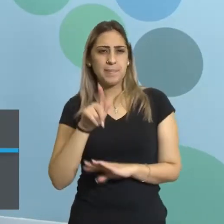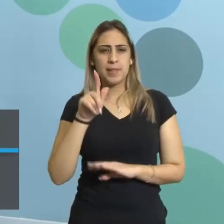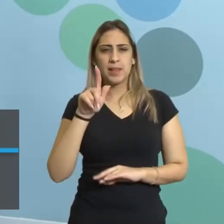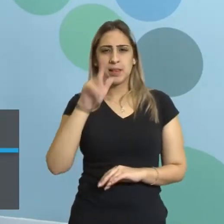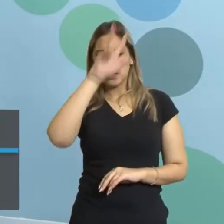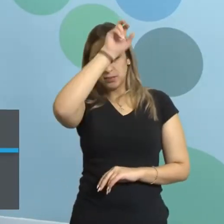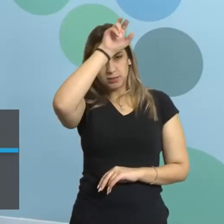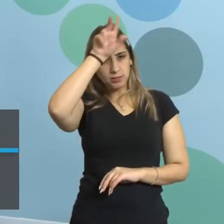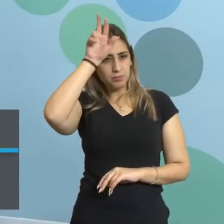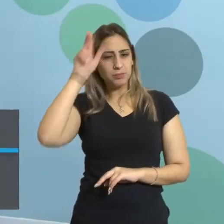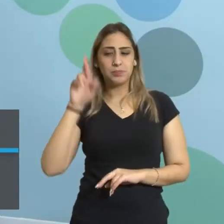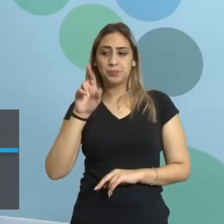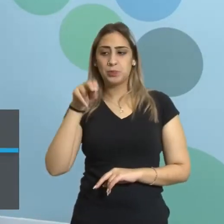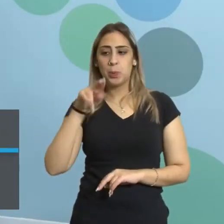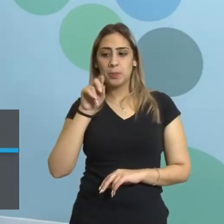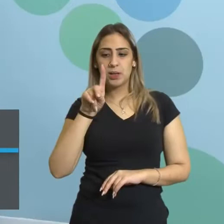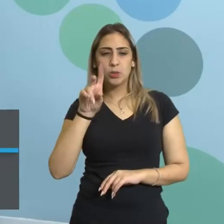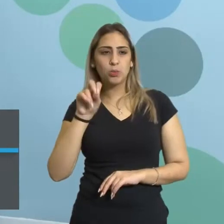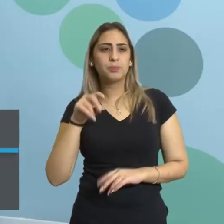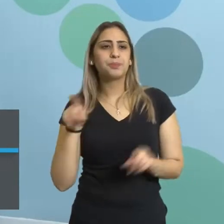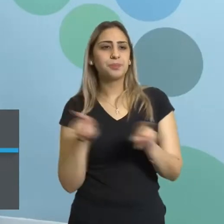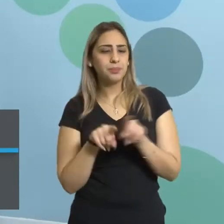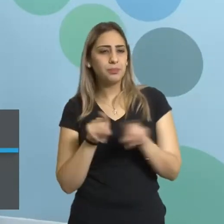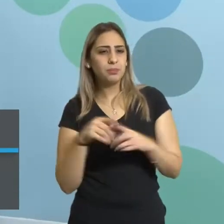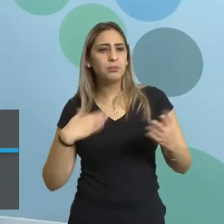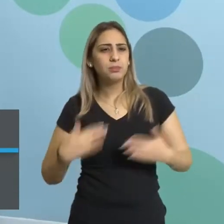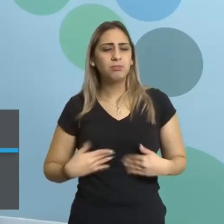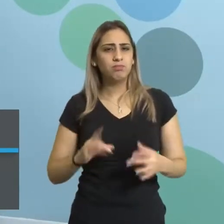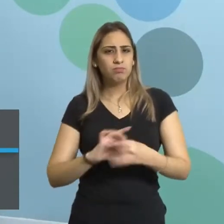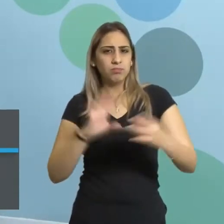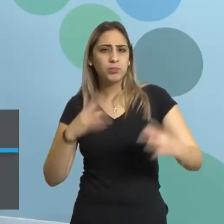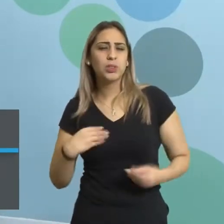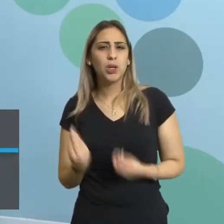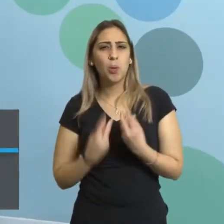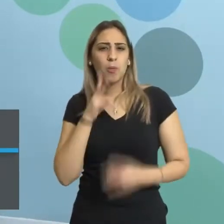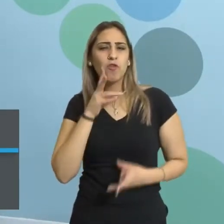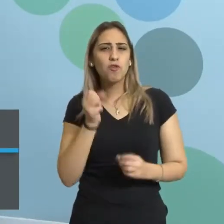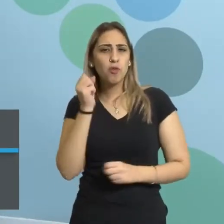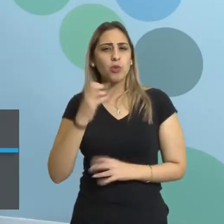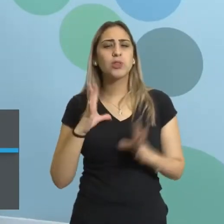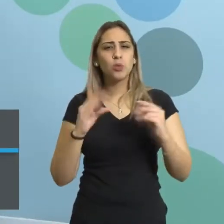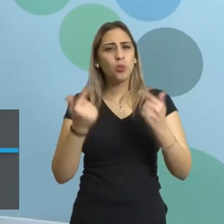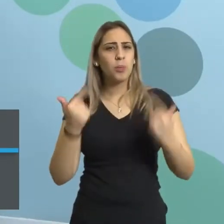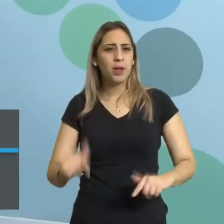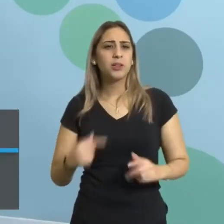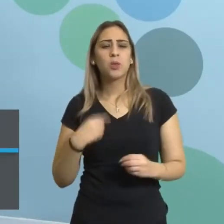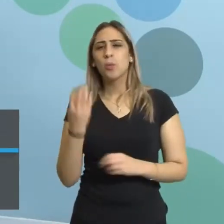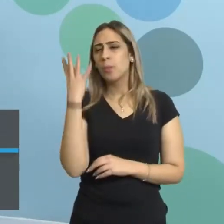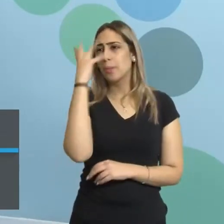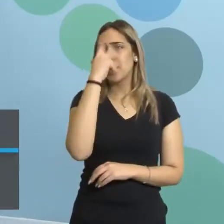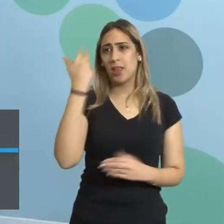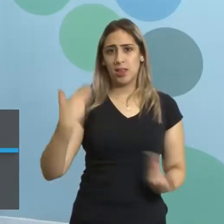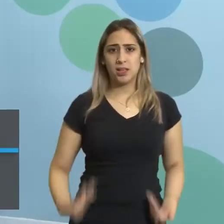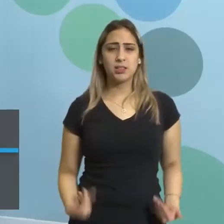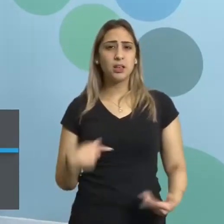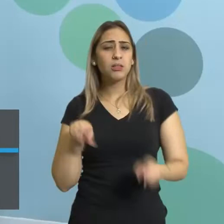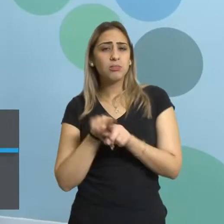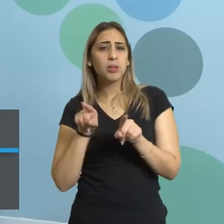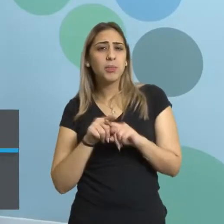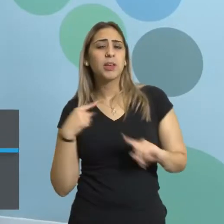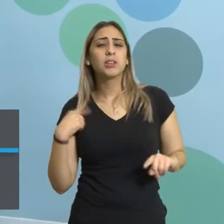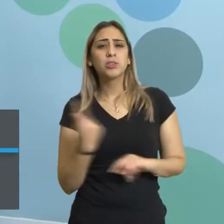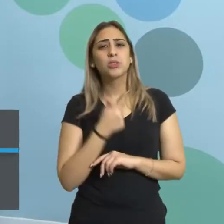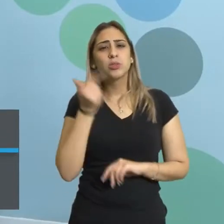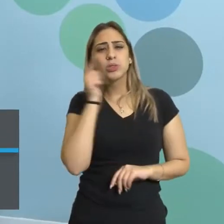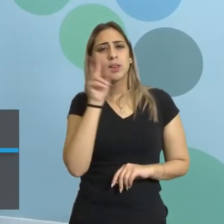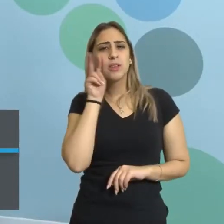era também bastante explícita né o corpo como virilidade como força e tudo mais como beleza né que é o que a gente também